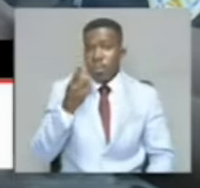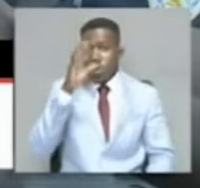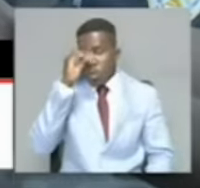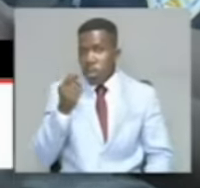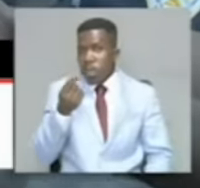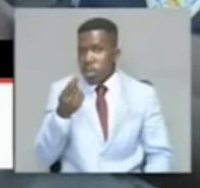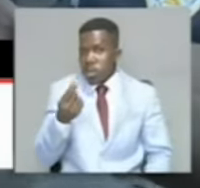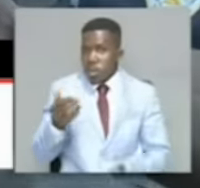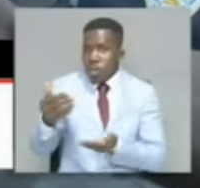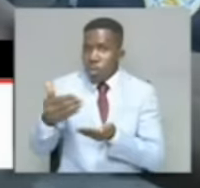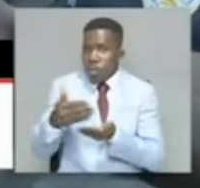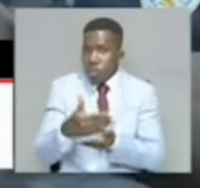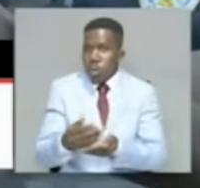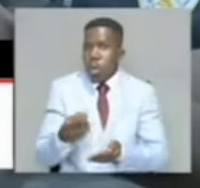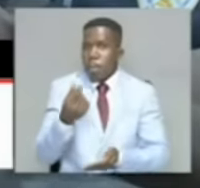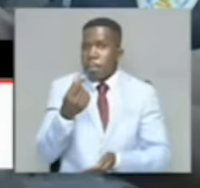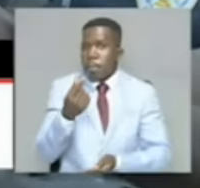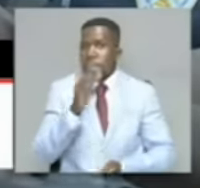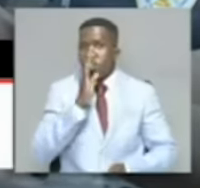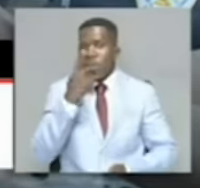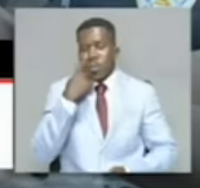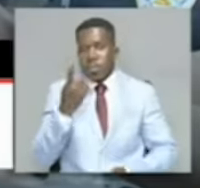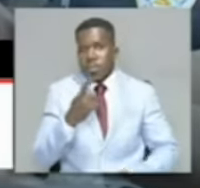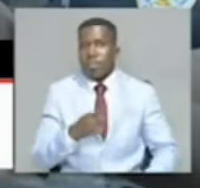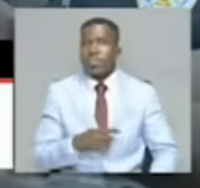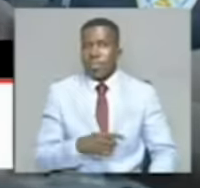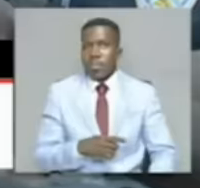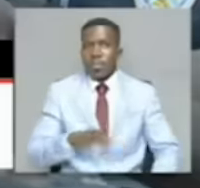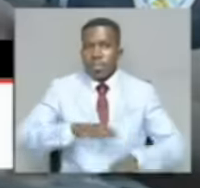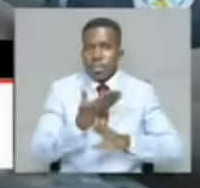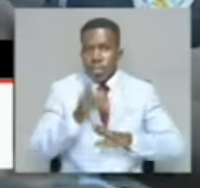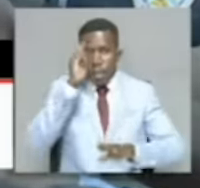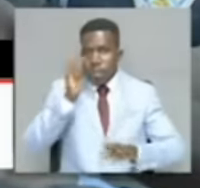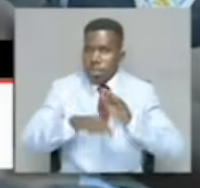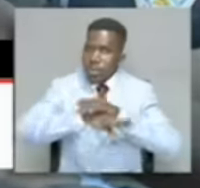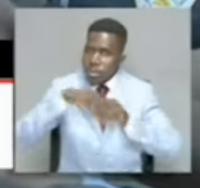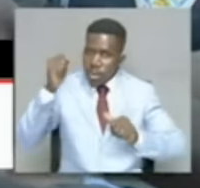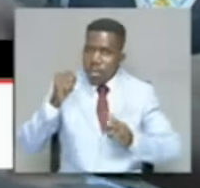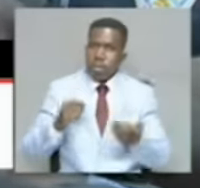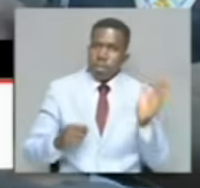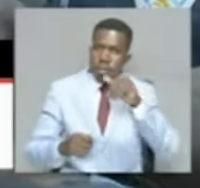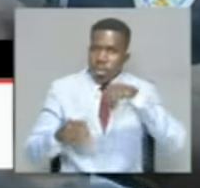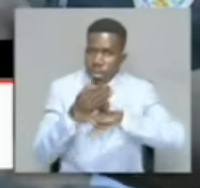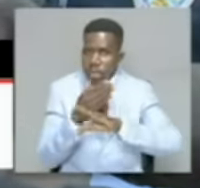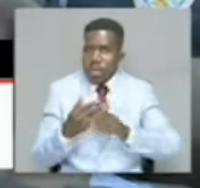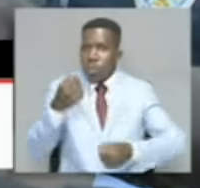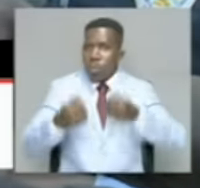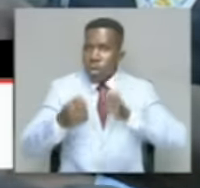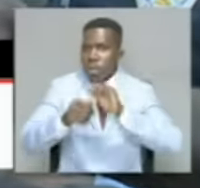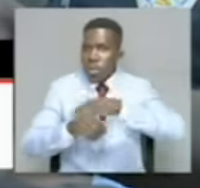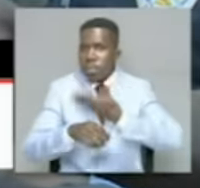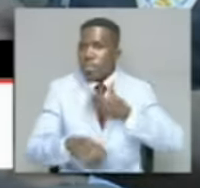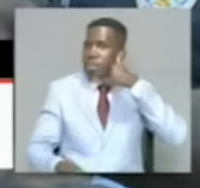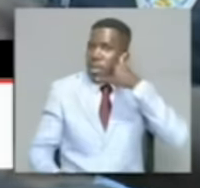fazer o levantamento dos valores. Lá ele sai, vem para o carro, liga para o homem da